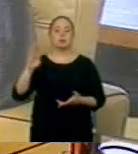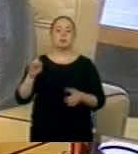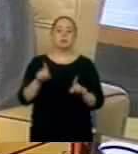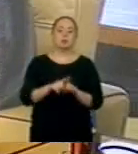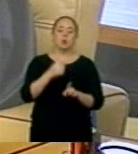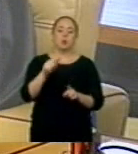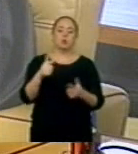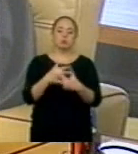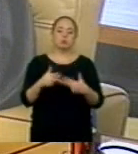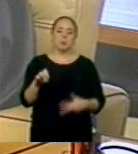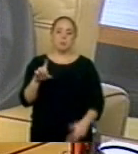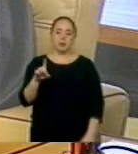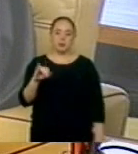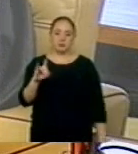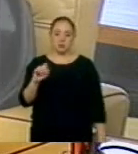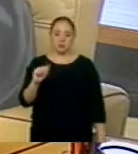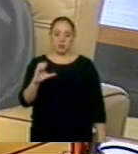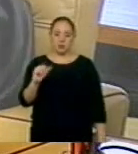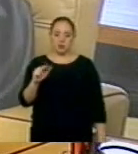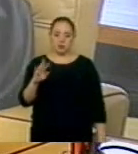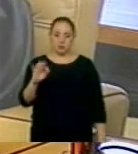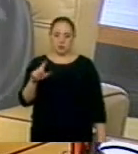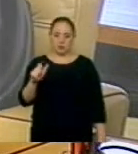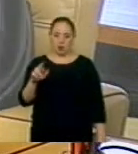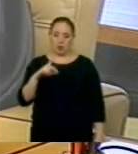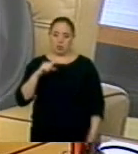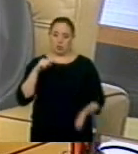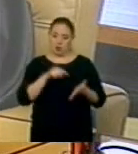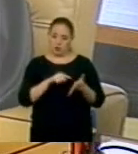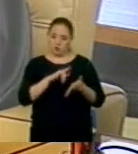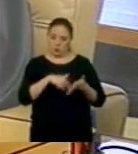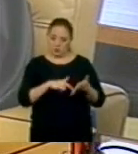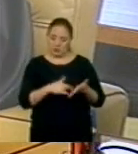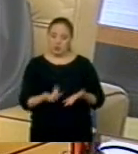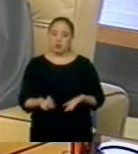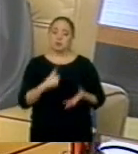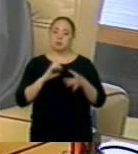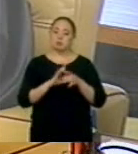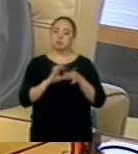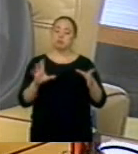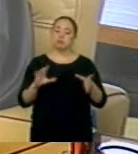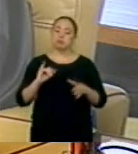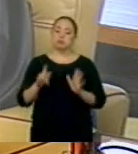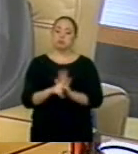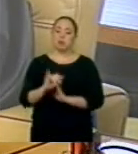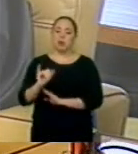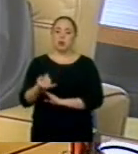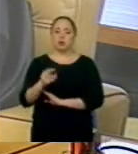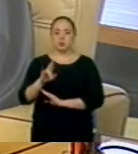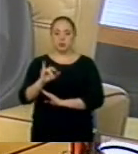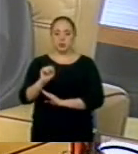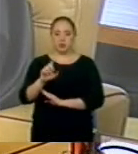medidas cautelares previstas no ordenamento, que ficam à disposição da jurisdição, podendo